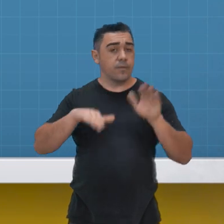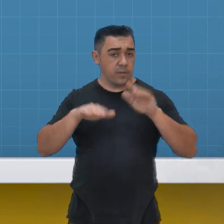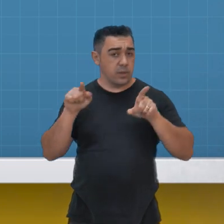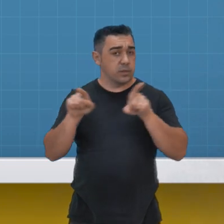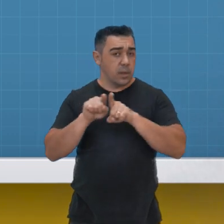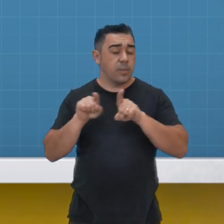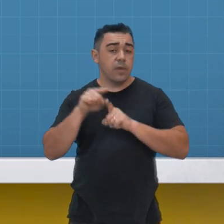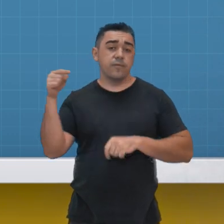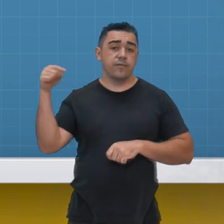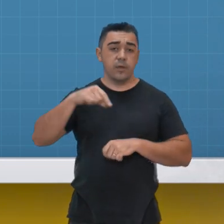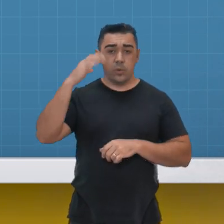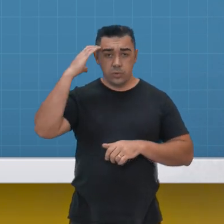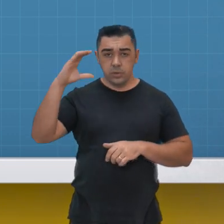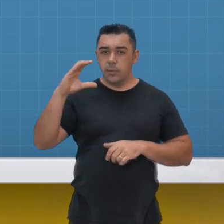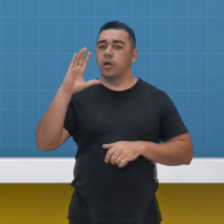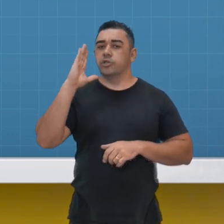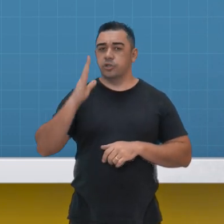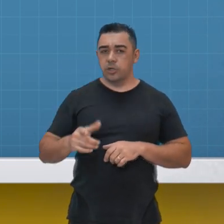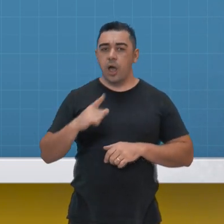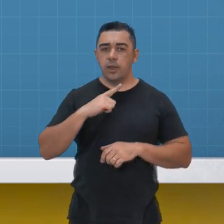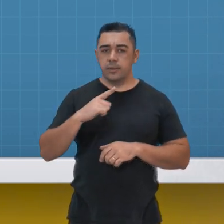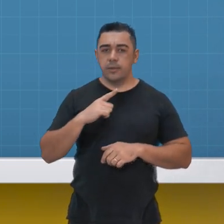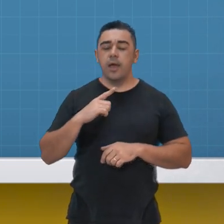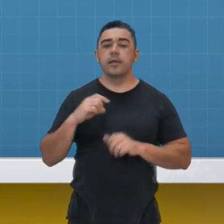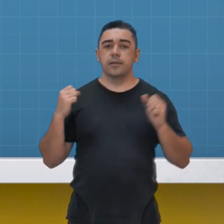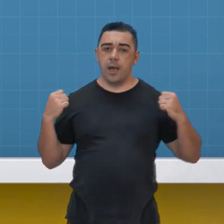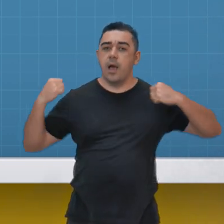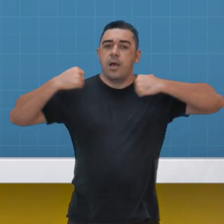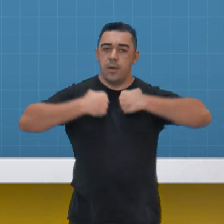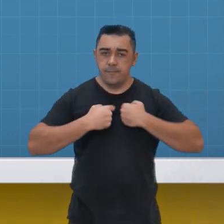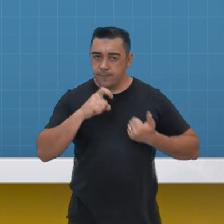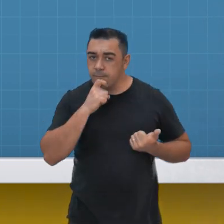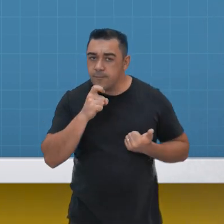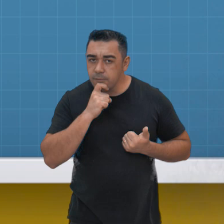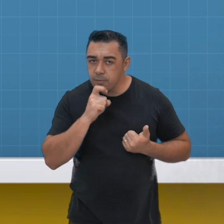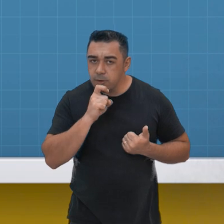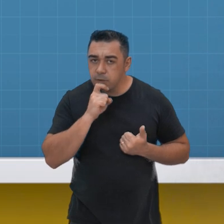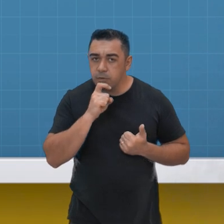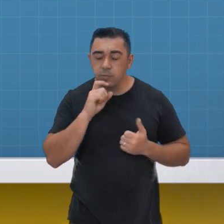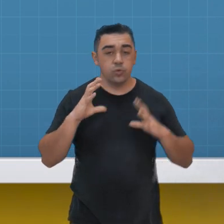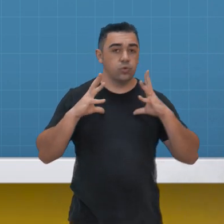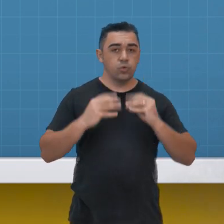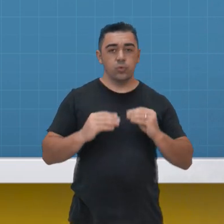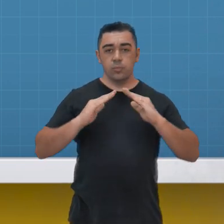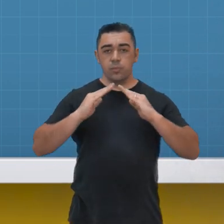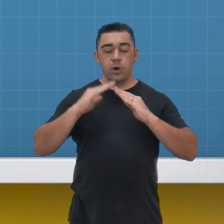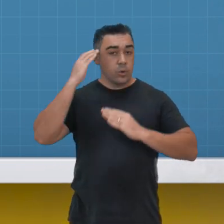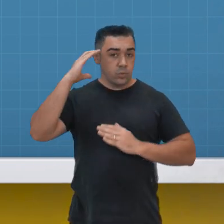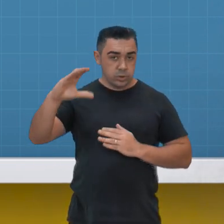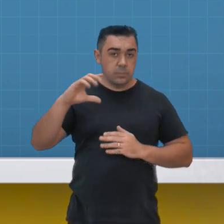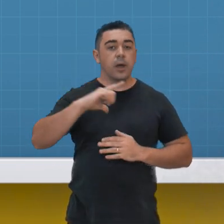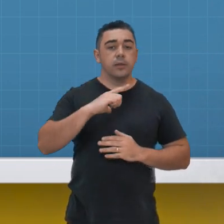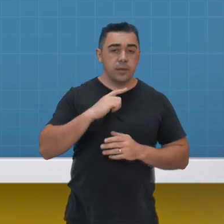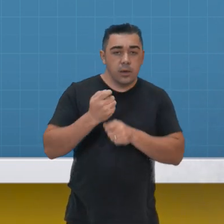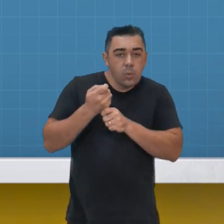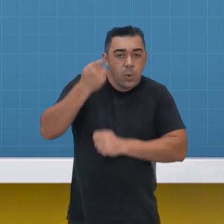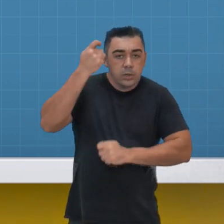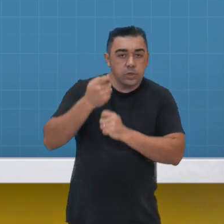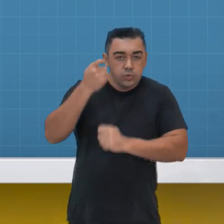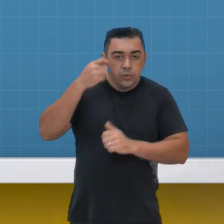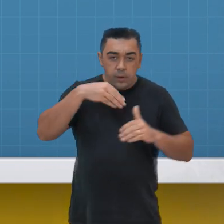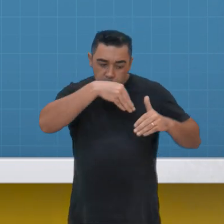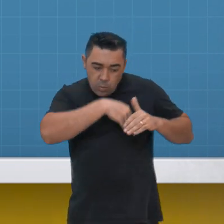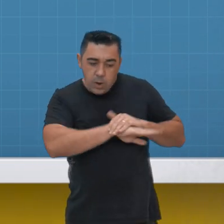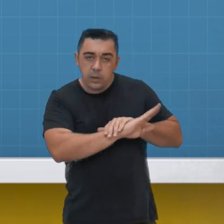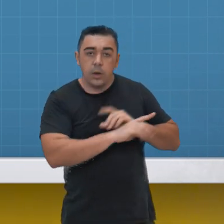vezes as pessoas que vêm para Curitiba, todo mundo já vem e já traz um agasalho. Todos os moradores aqui têm um guarda-chuvinha